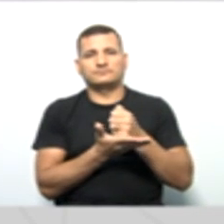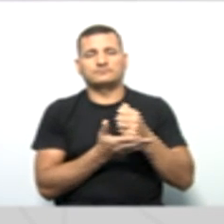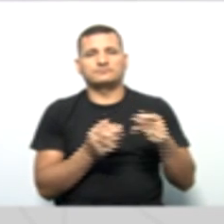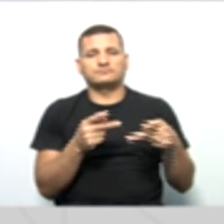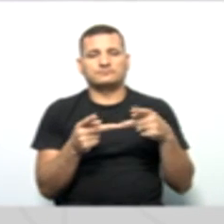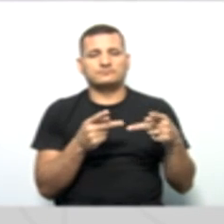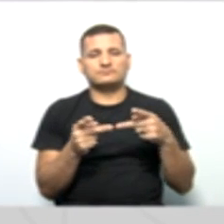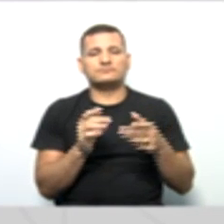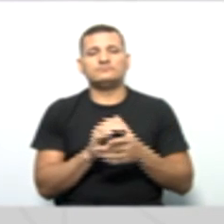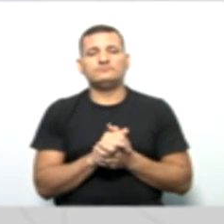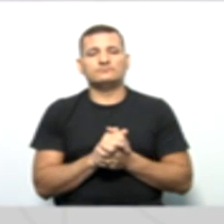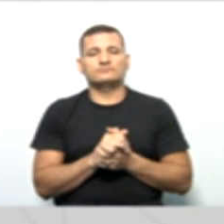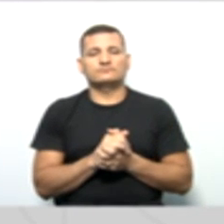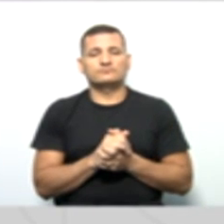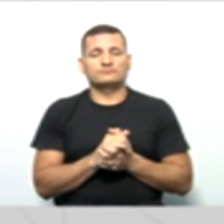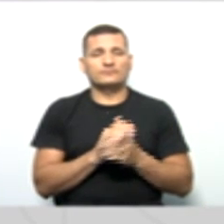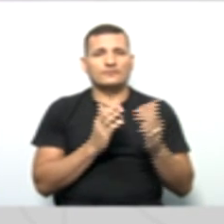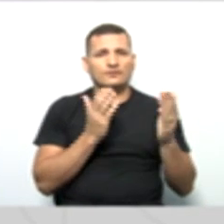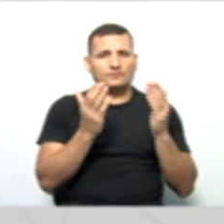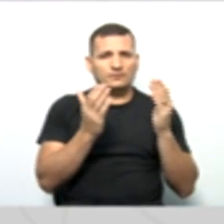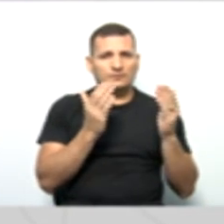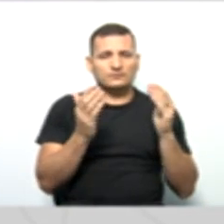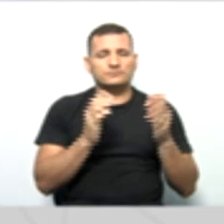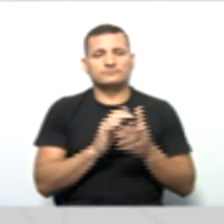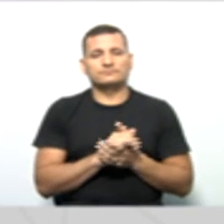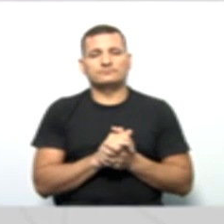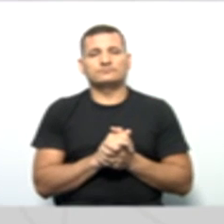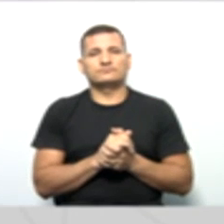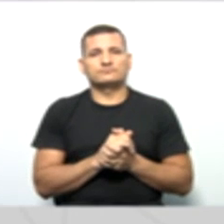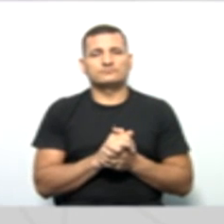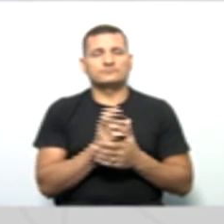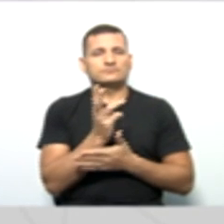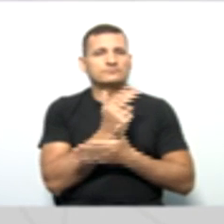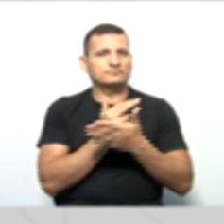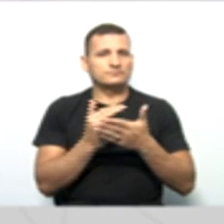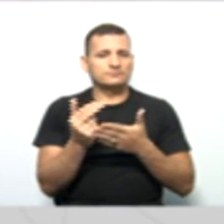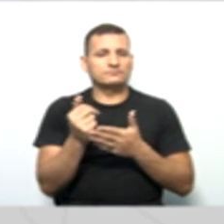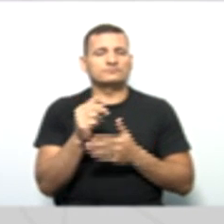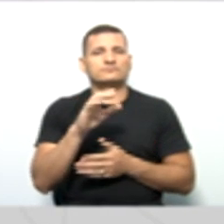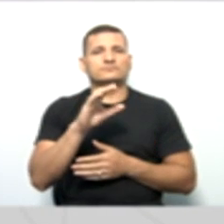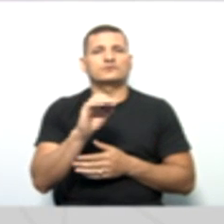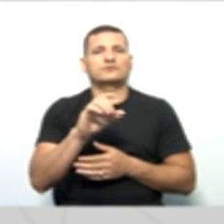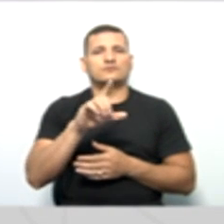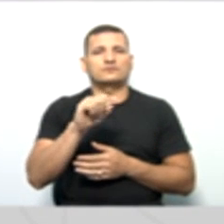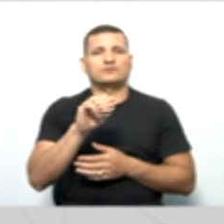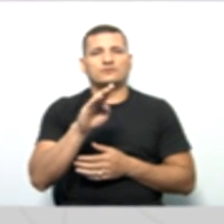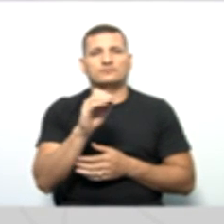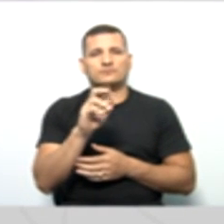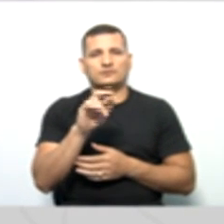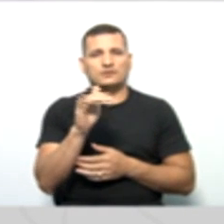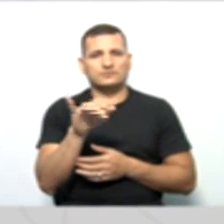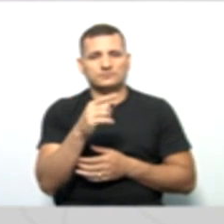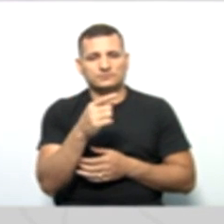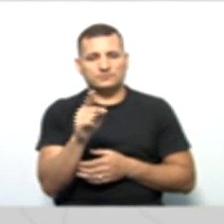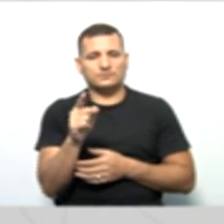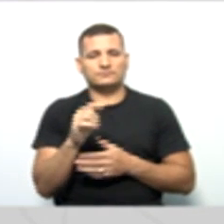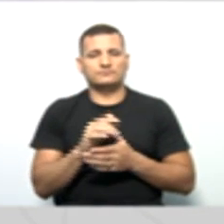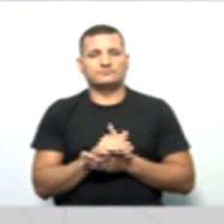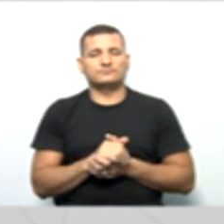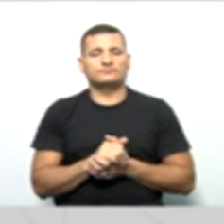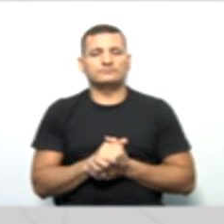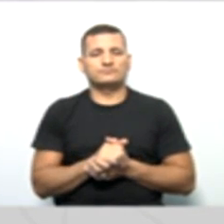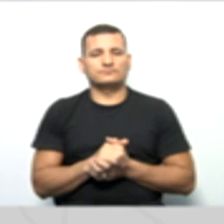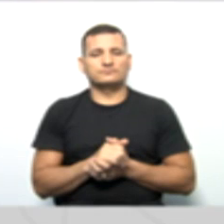Os pacotes de análise, diagramas de colaboração, tá? Como que as classes colaboram dentro do meu